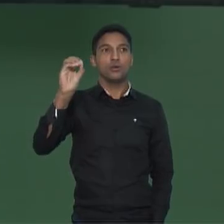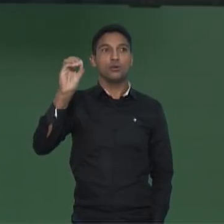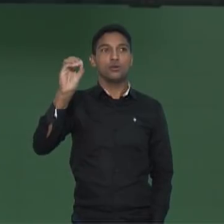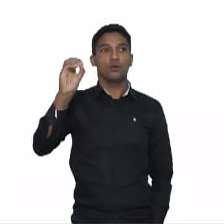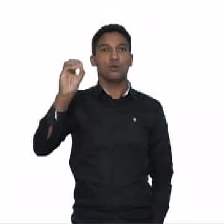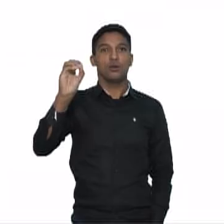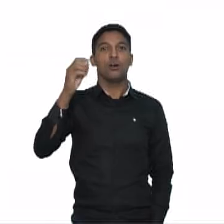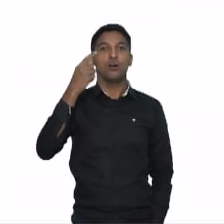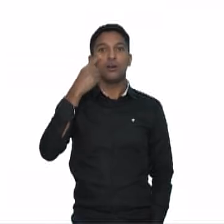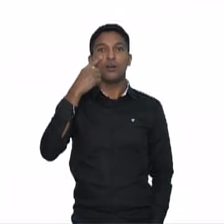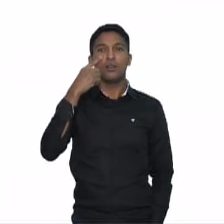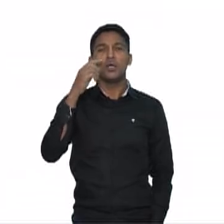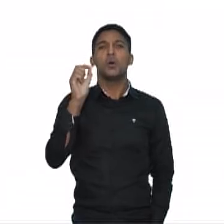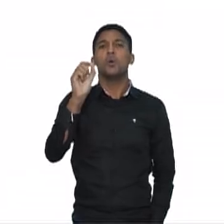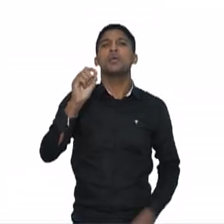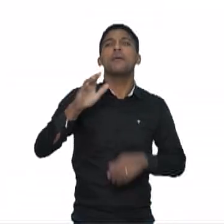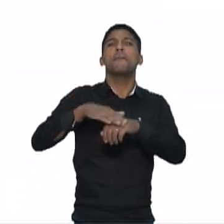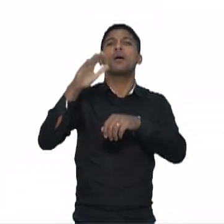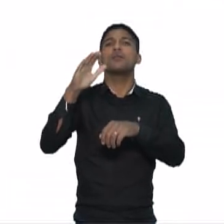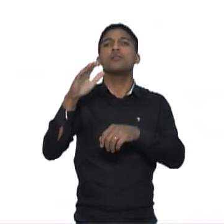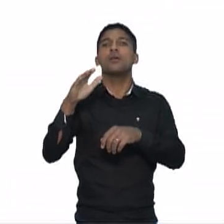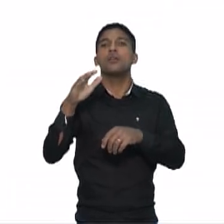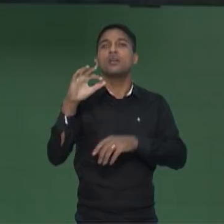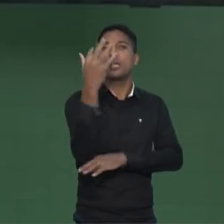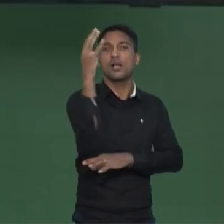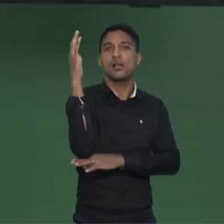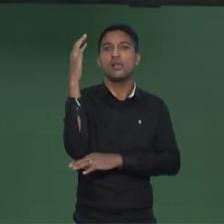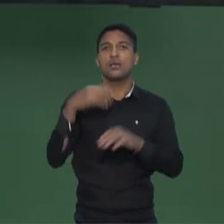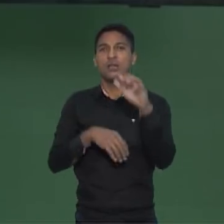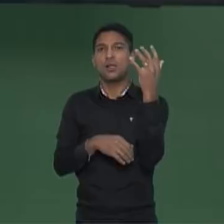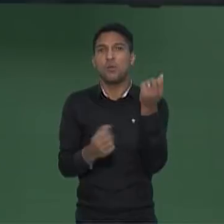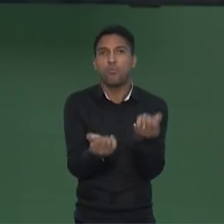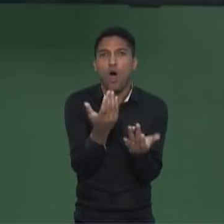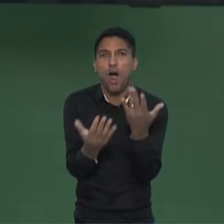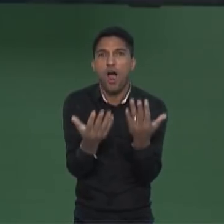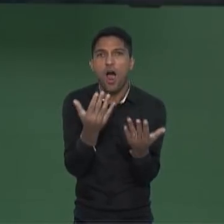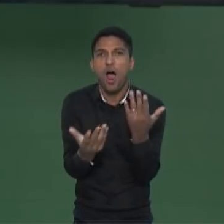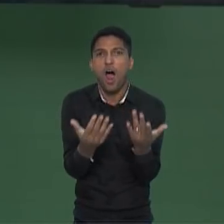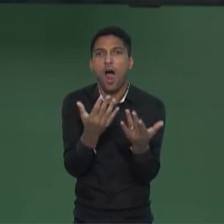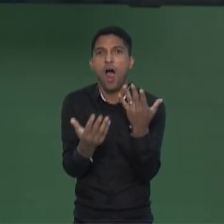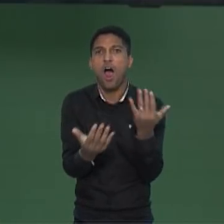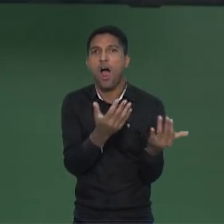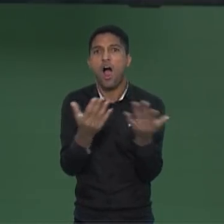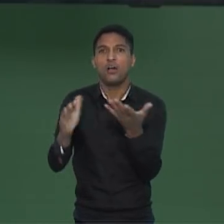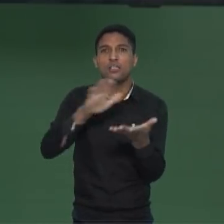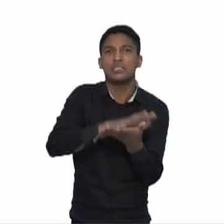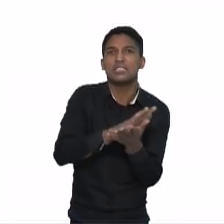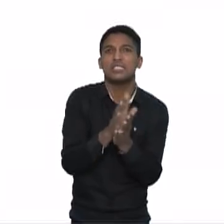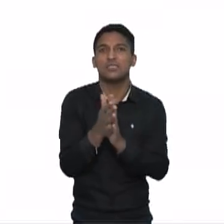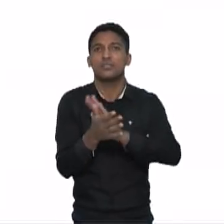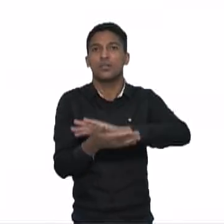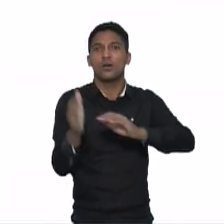O que mais as queimadas destroem? Anote, o que mais elas podem destruir?